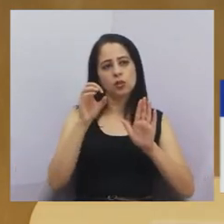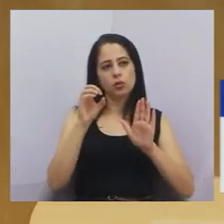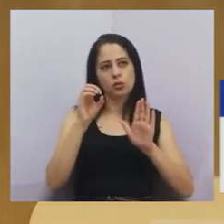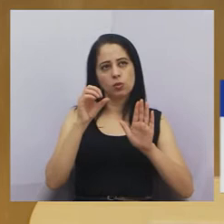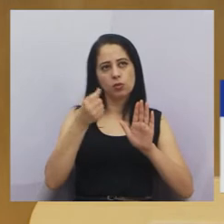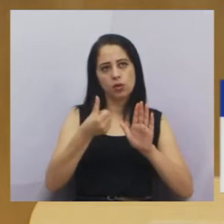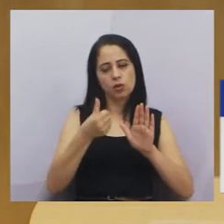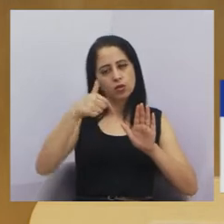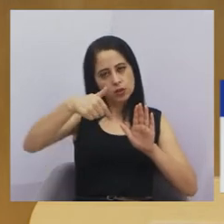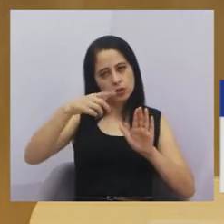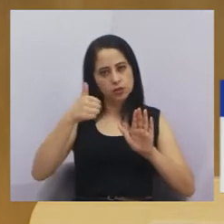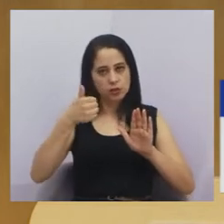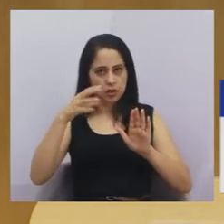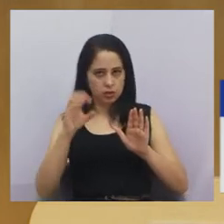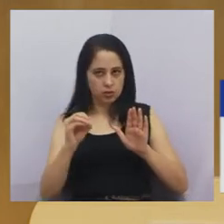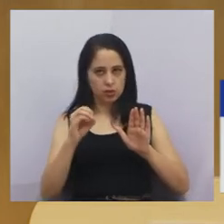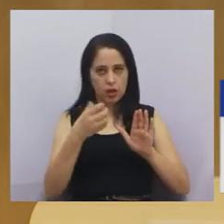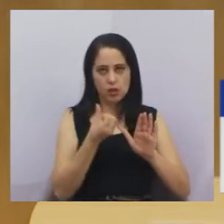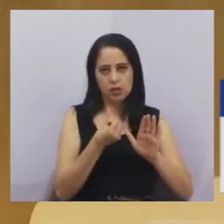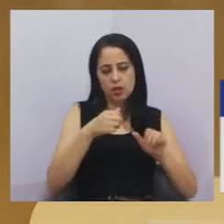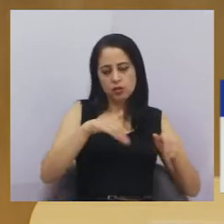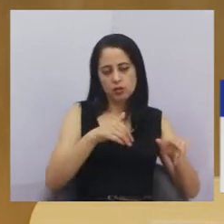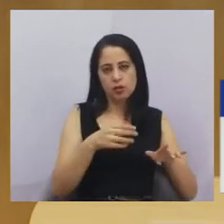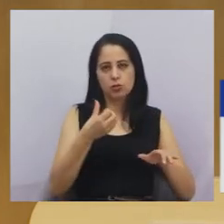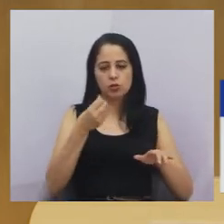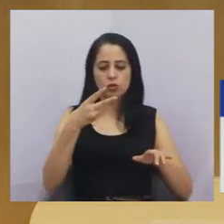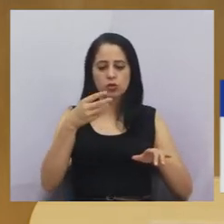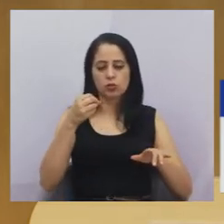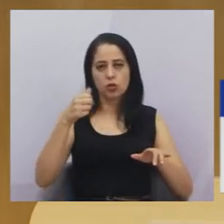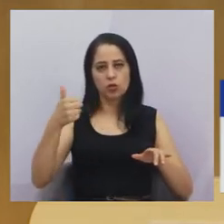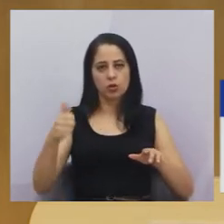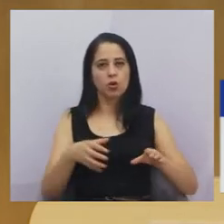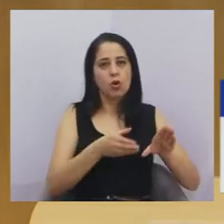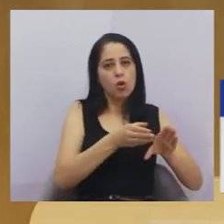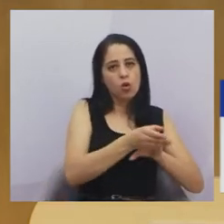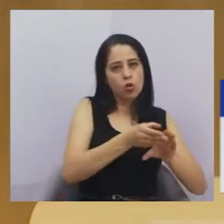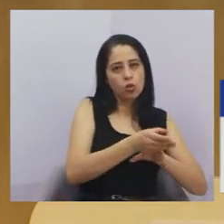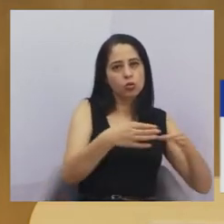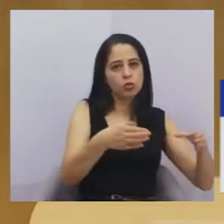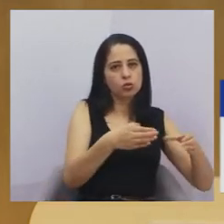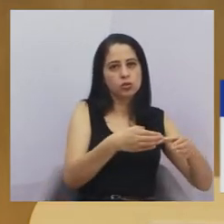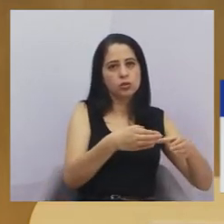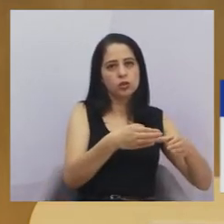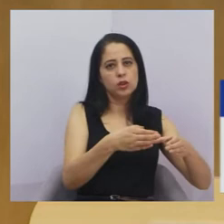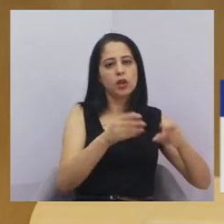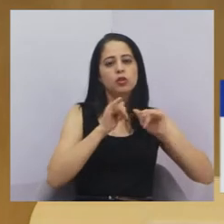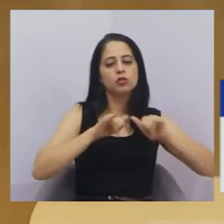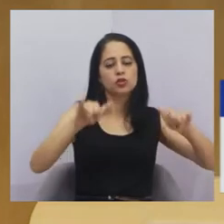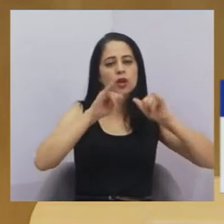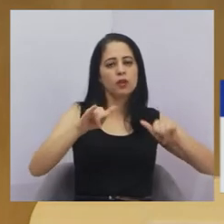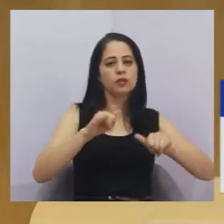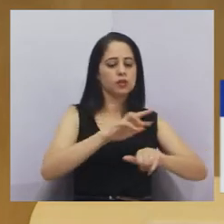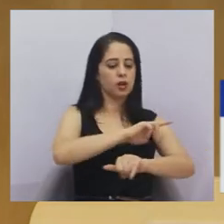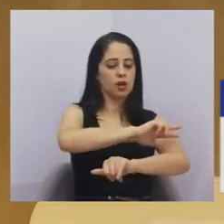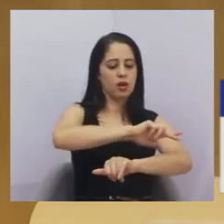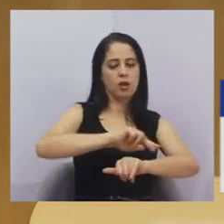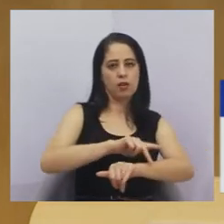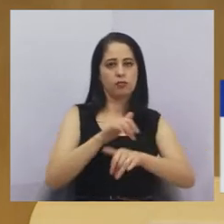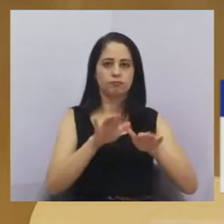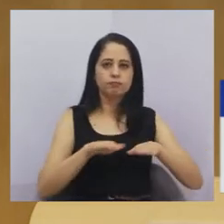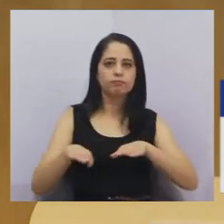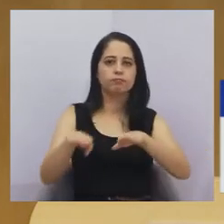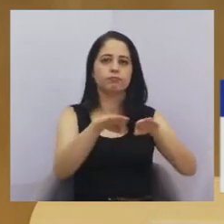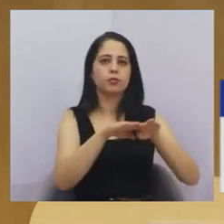5.710, de 6 de setembro de 2012, e o Conselho Municipal da Promoção da Igualdade Racial, em sua